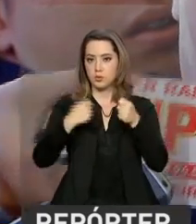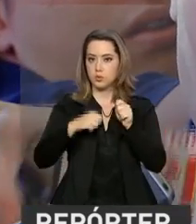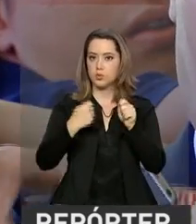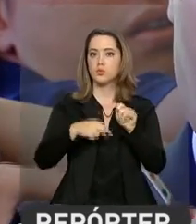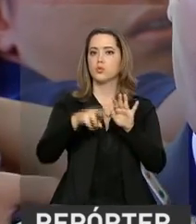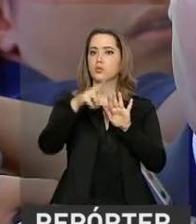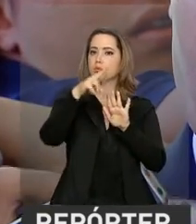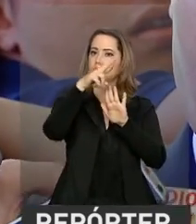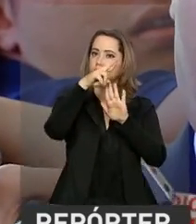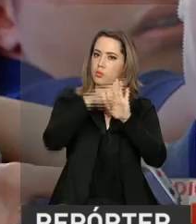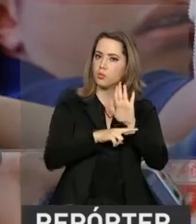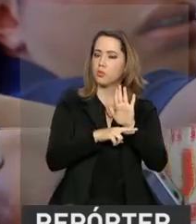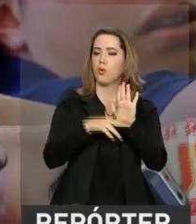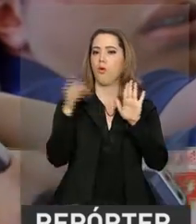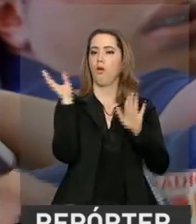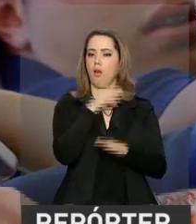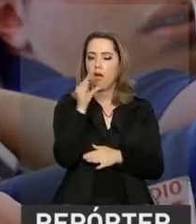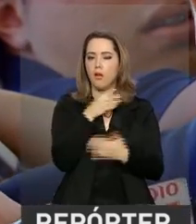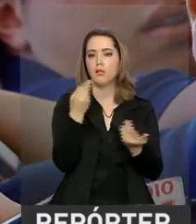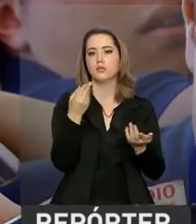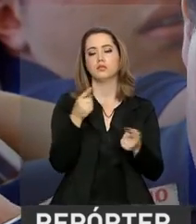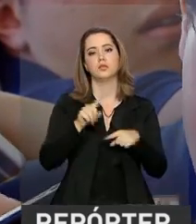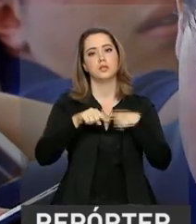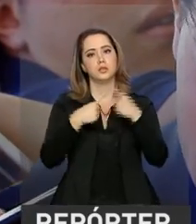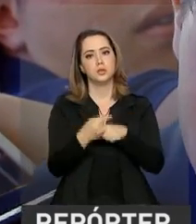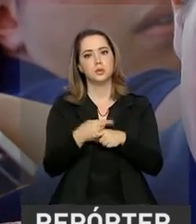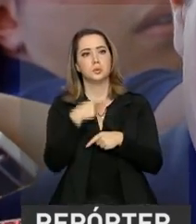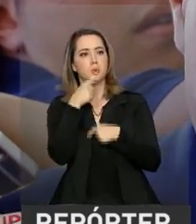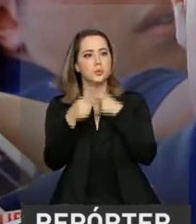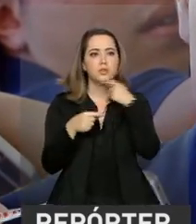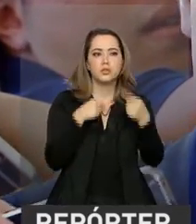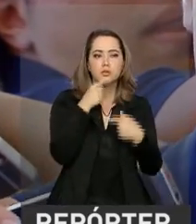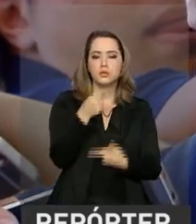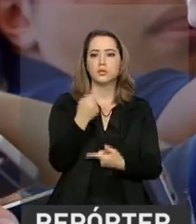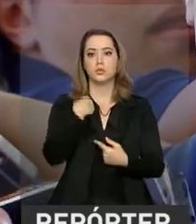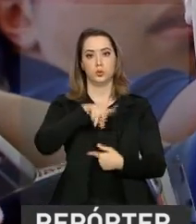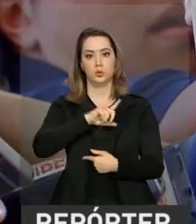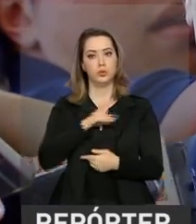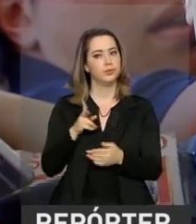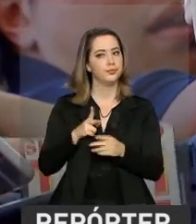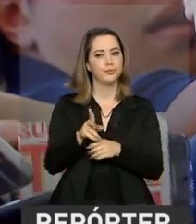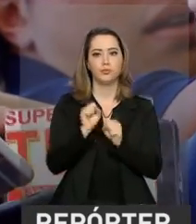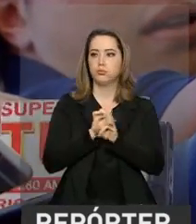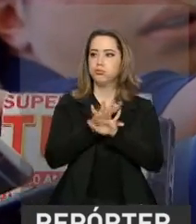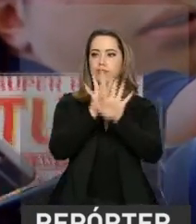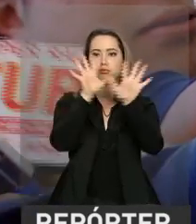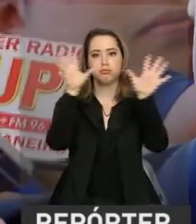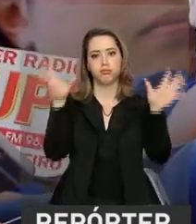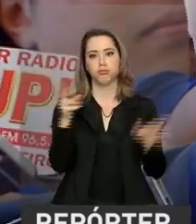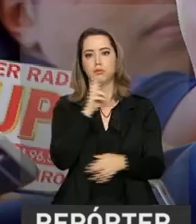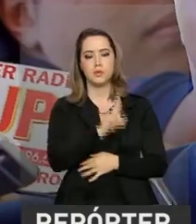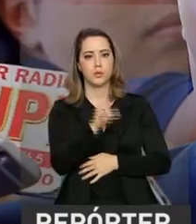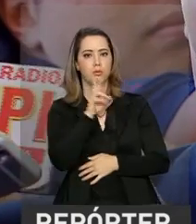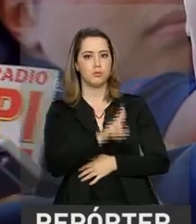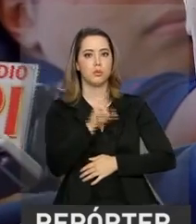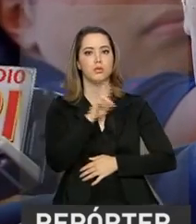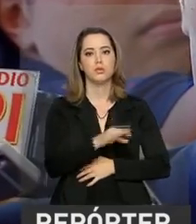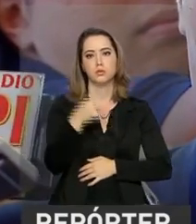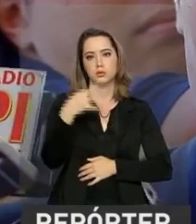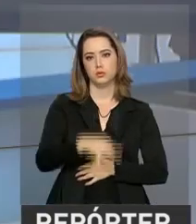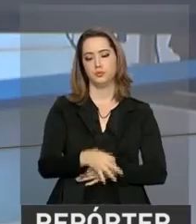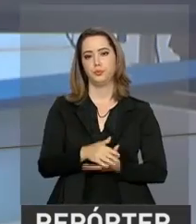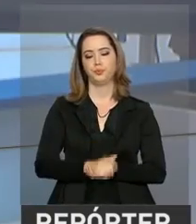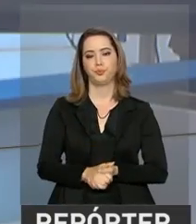mais rápido possível. As dúvidas que existirem estão sendo e estarão sendo esclarecidas pela Secretaria da Receita